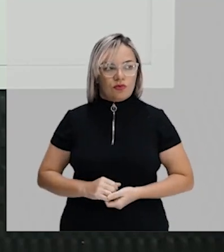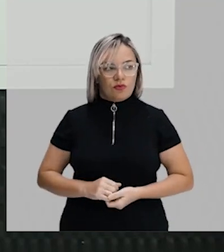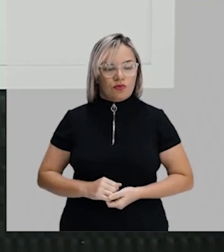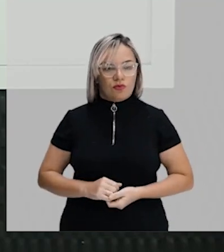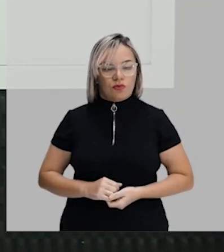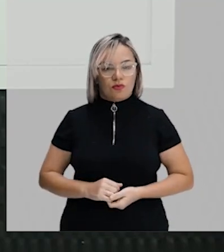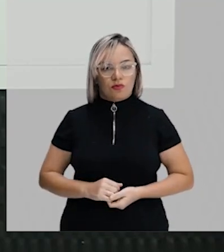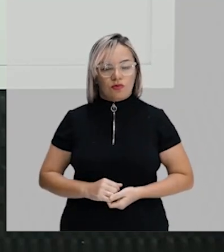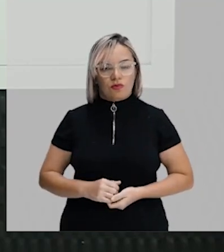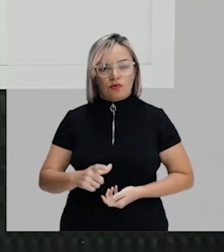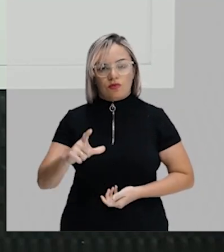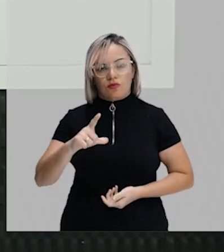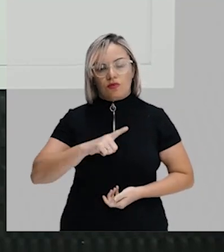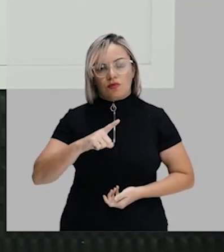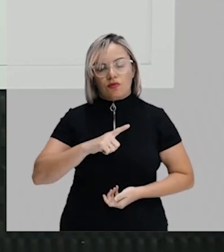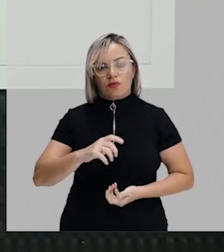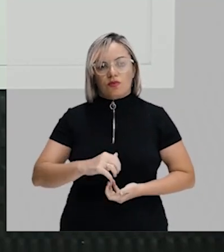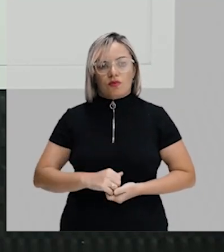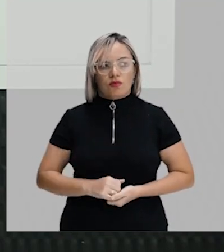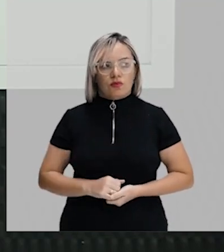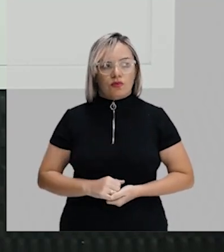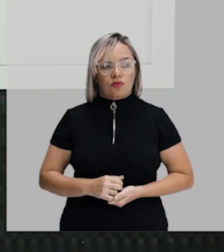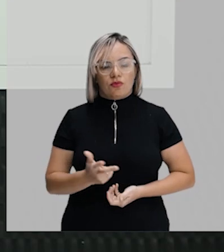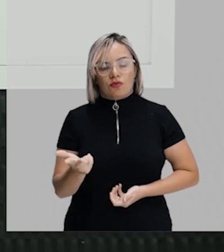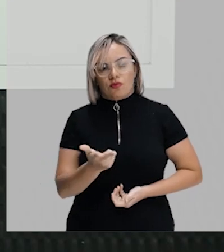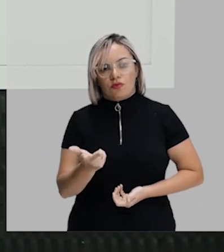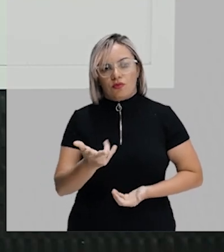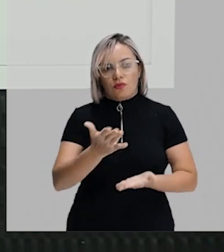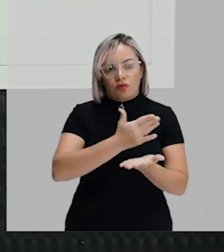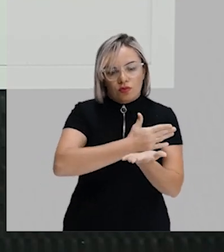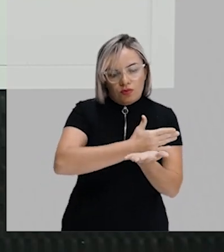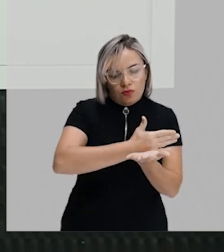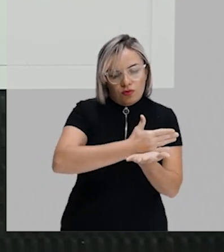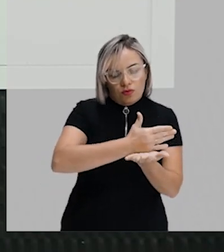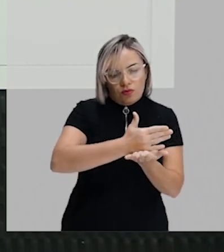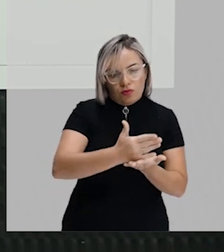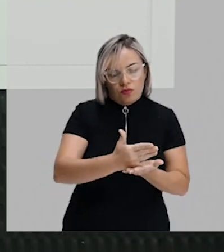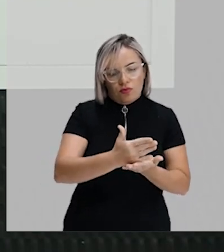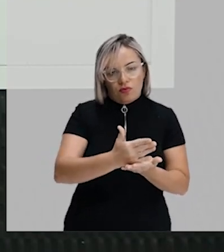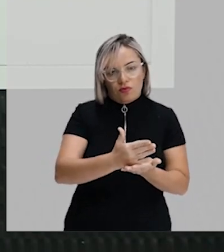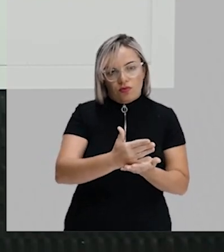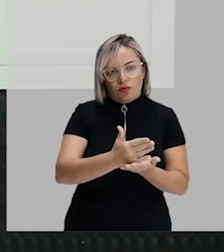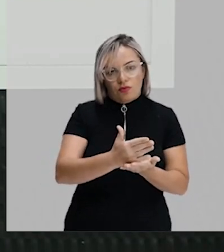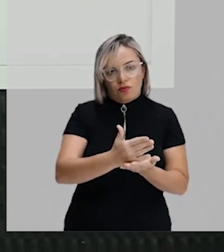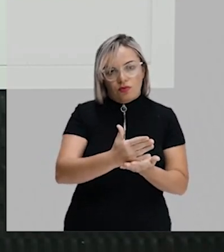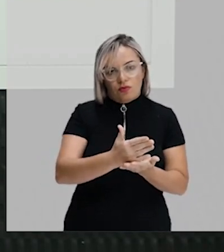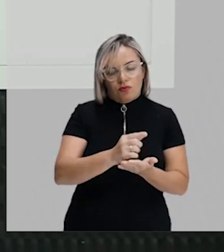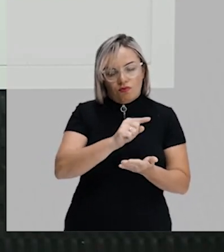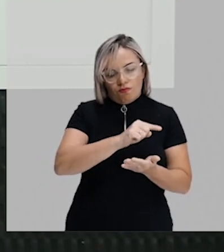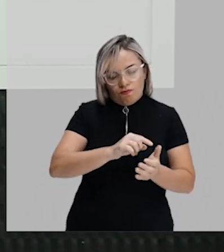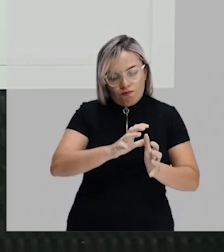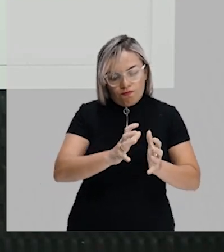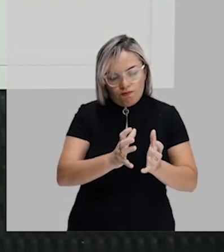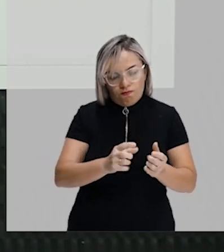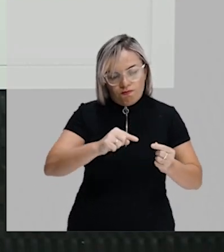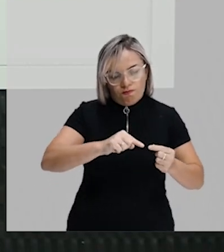Então, ele vai ter aqui uma velocidade inicial, tá certo?